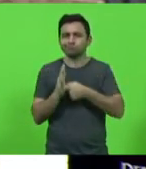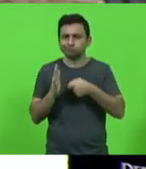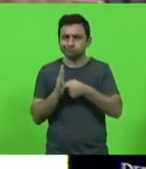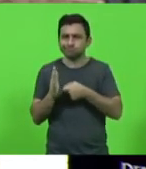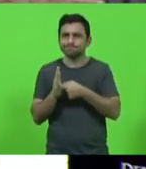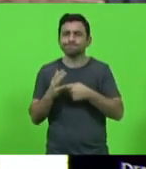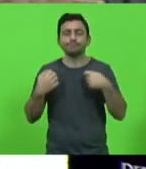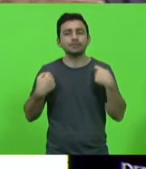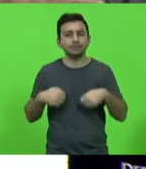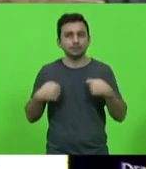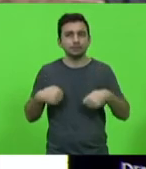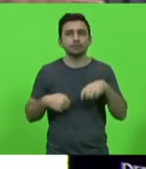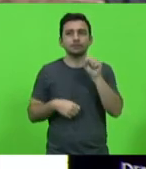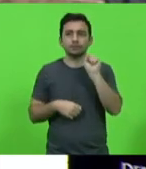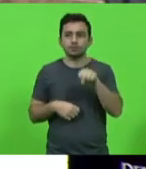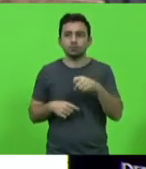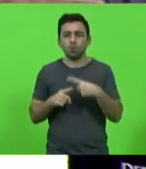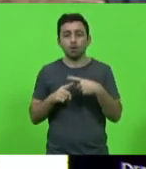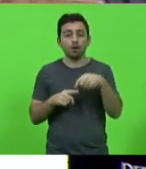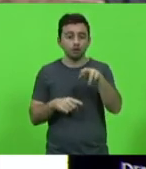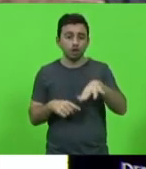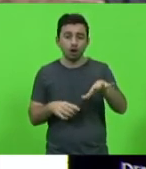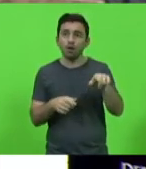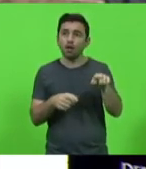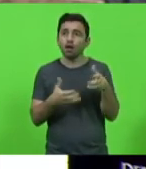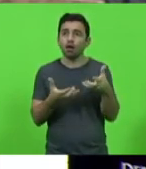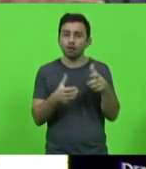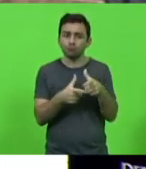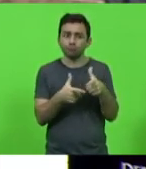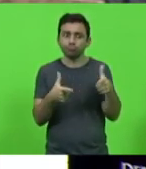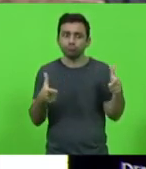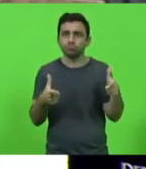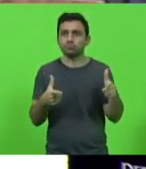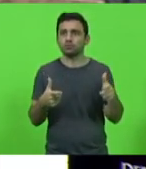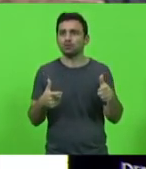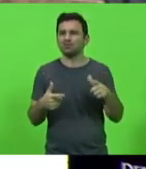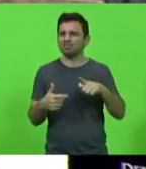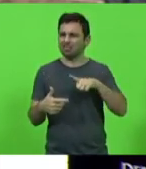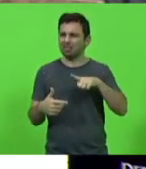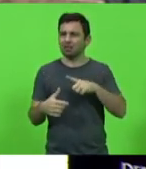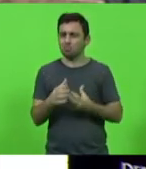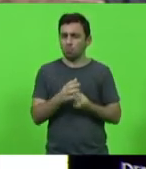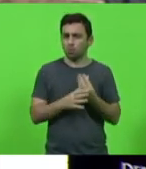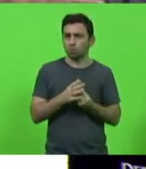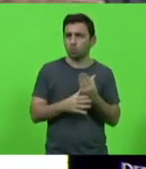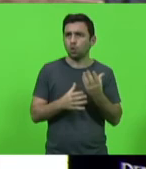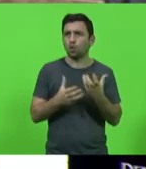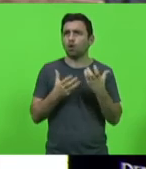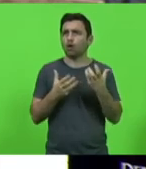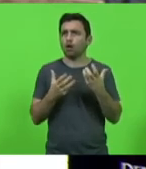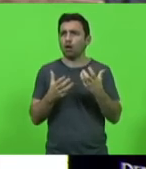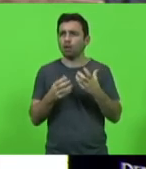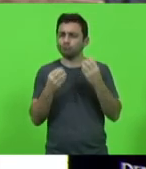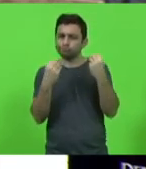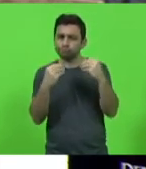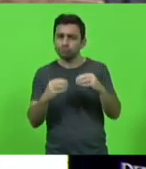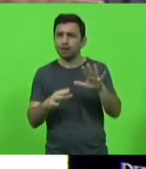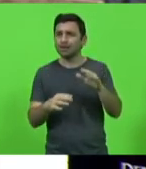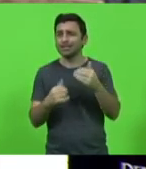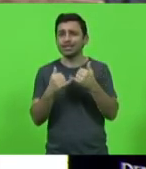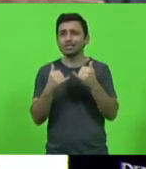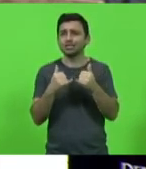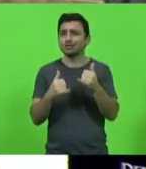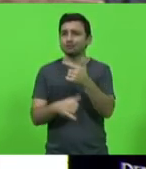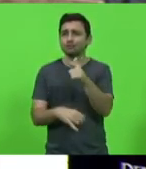fazer, porque a nossa região quer crescer, né? Nós temos produtores querendo investir, mas sem energia elétrica realmente não tem como, sem